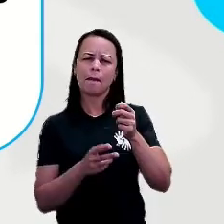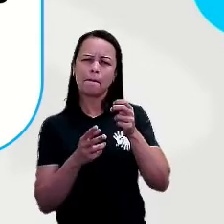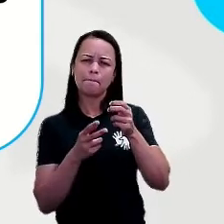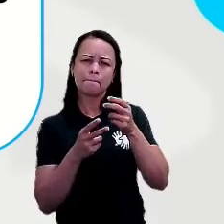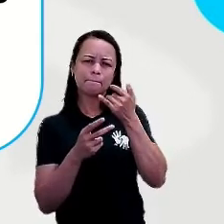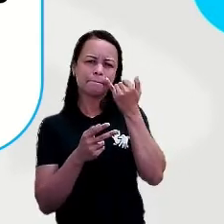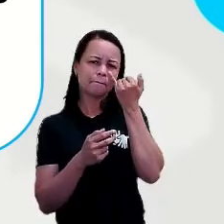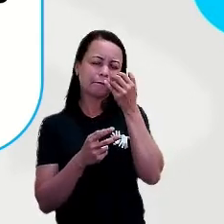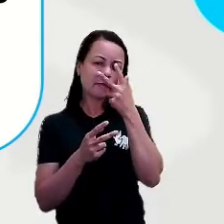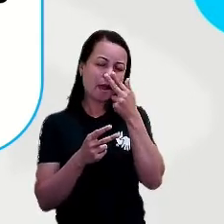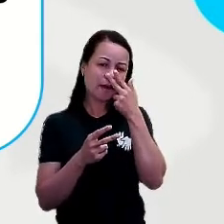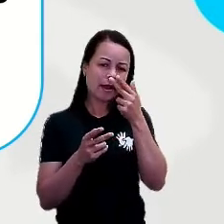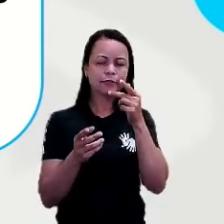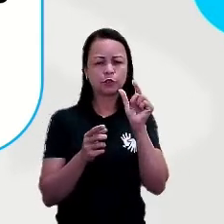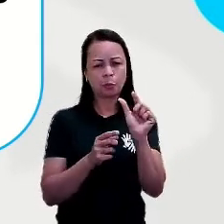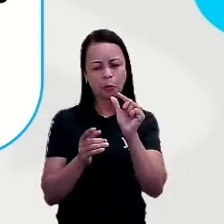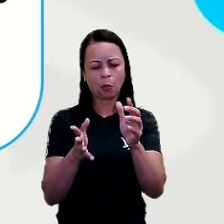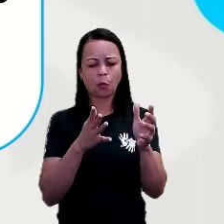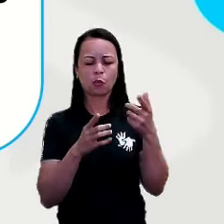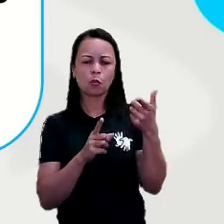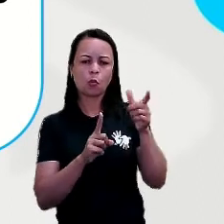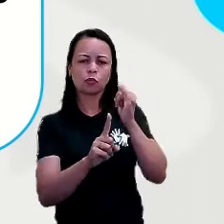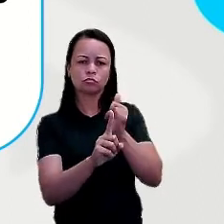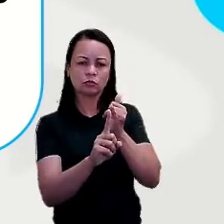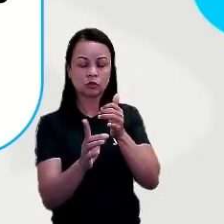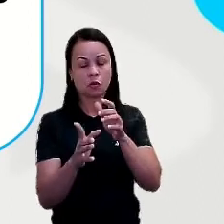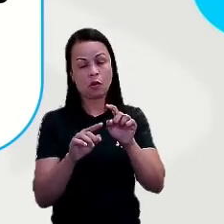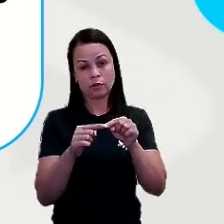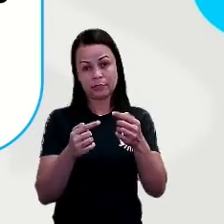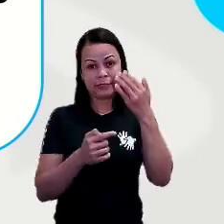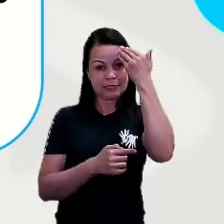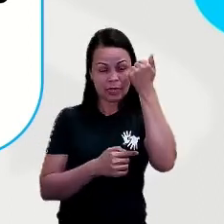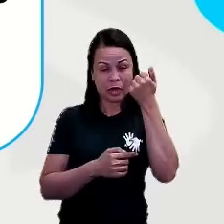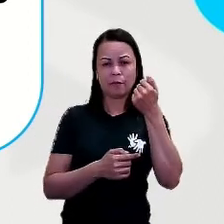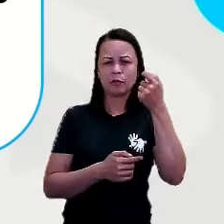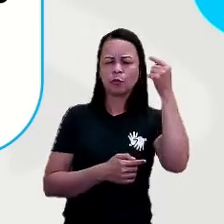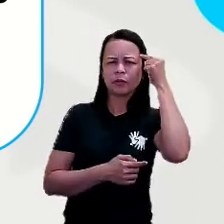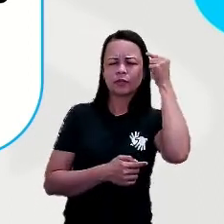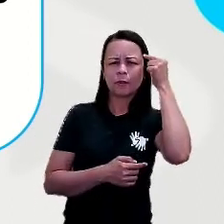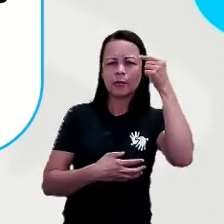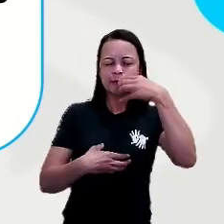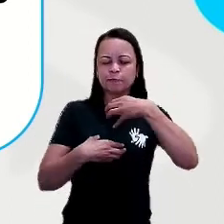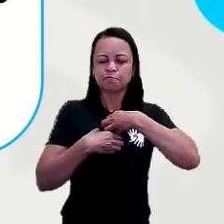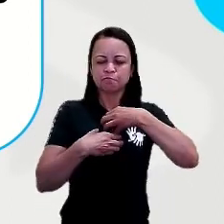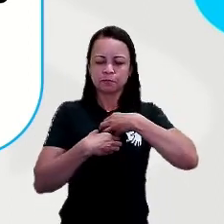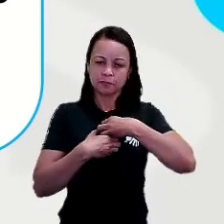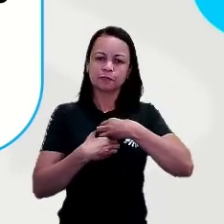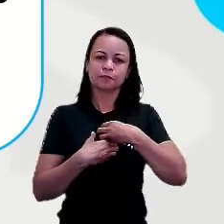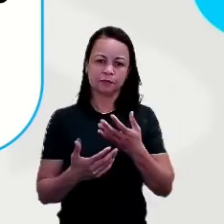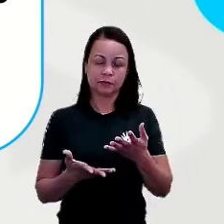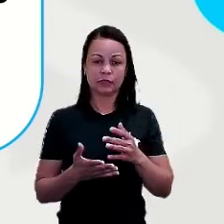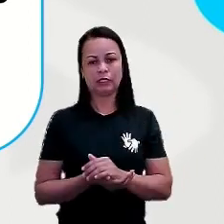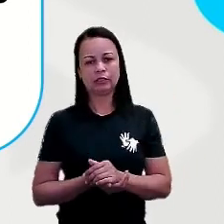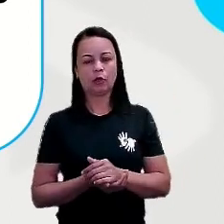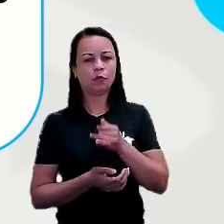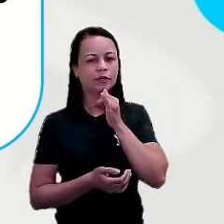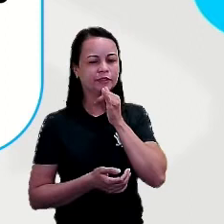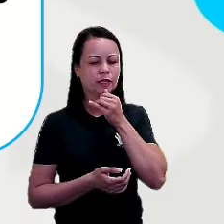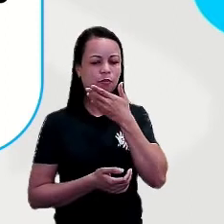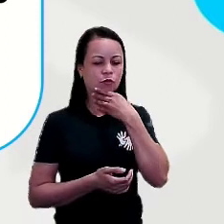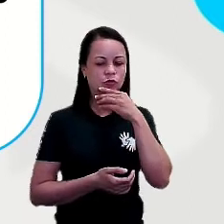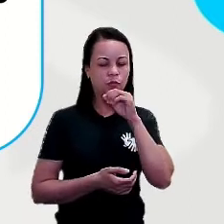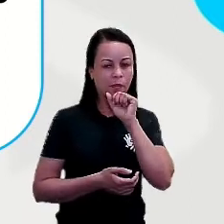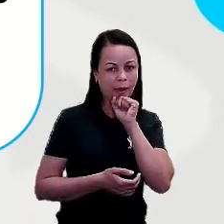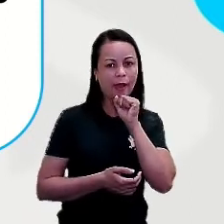respeito das personagens. Sabe até seus pensamentos e seus sentimentos, tá? Então, ó, os pais de João